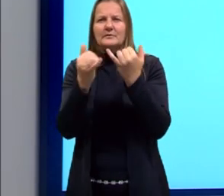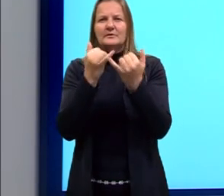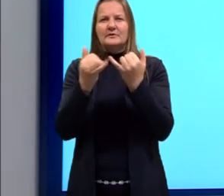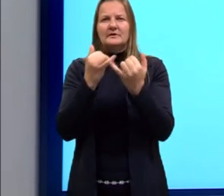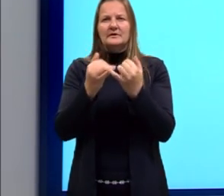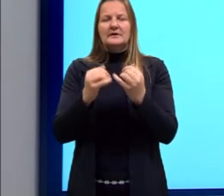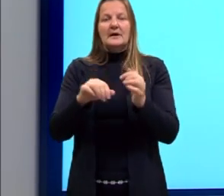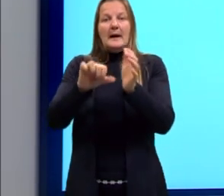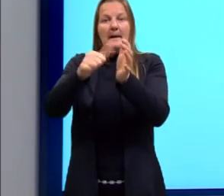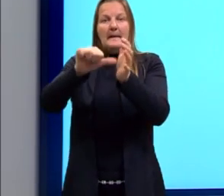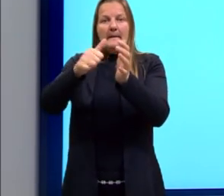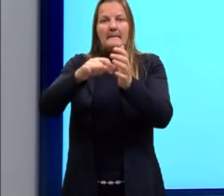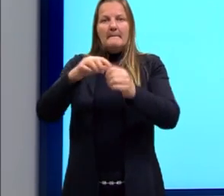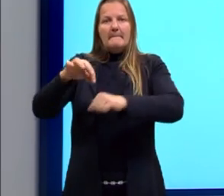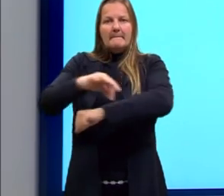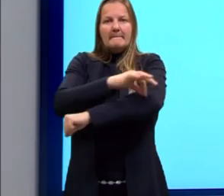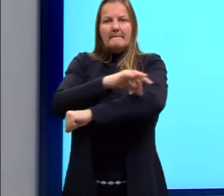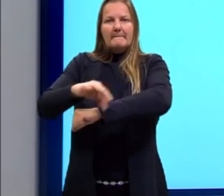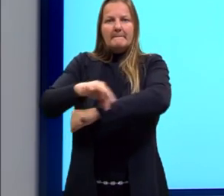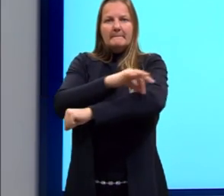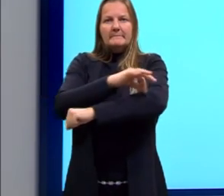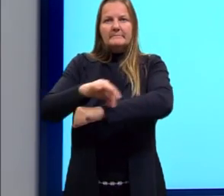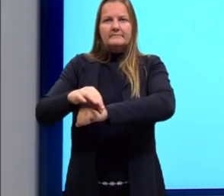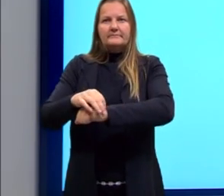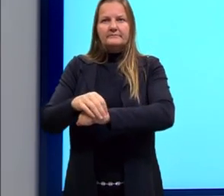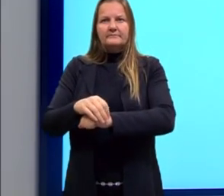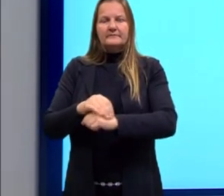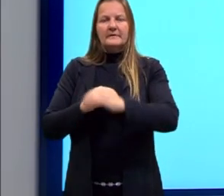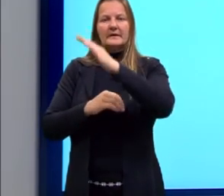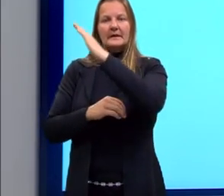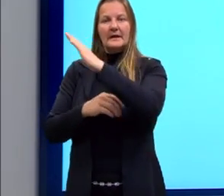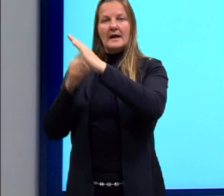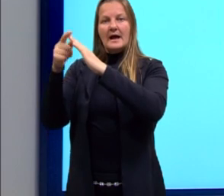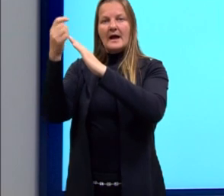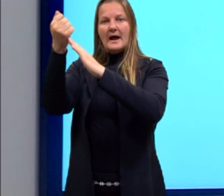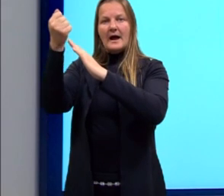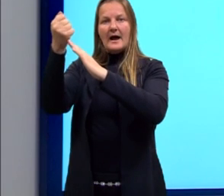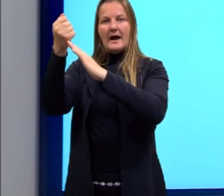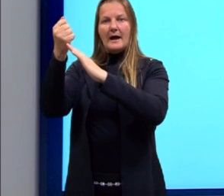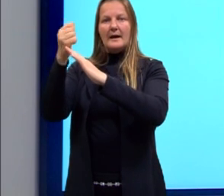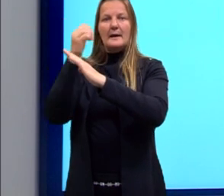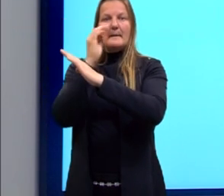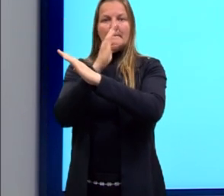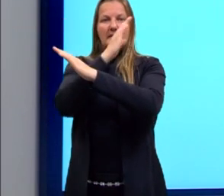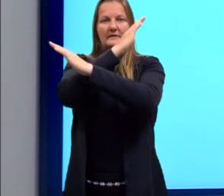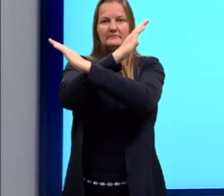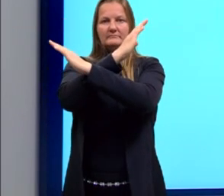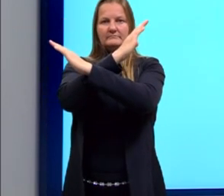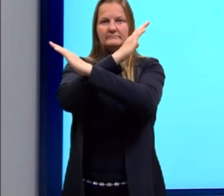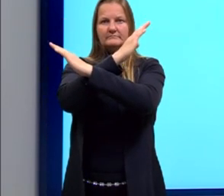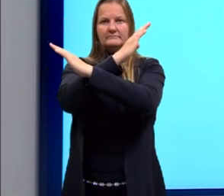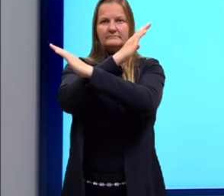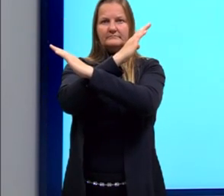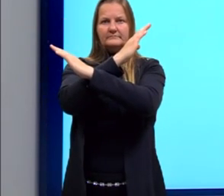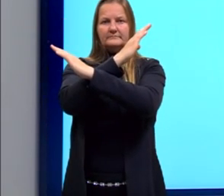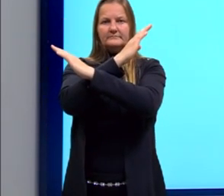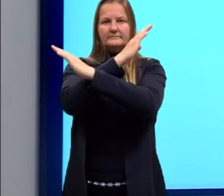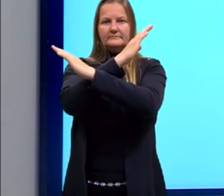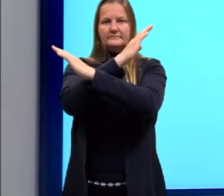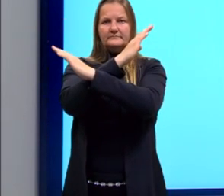aqui a primeira reta concorrente nós temos reta A e B que se cruzam em um ponto